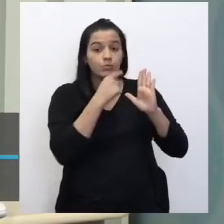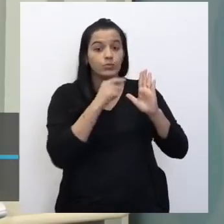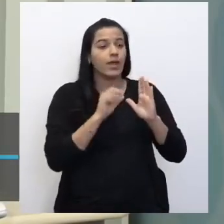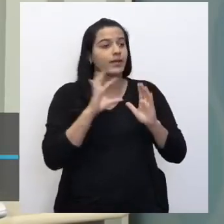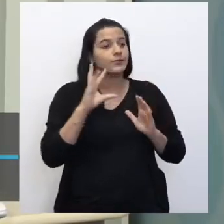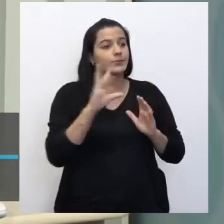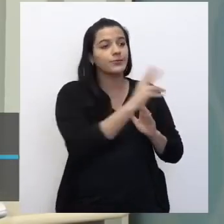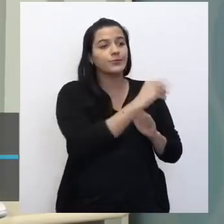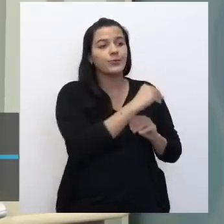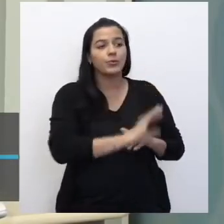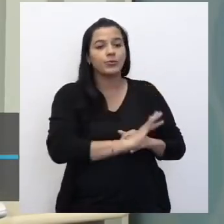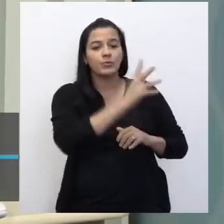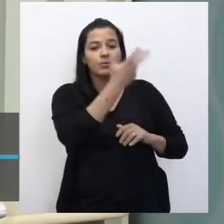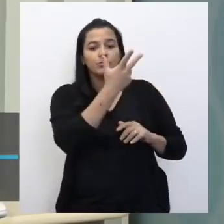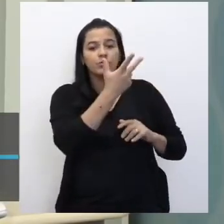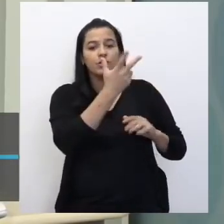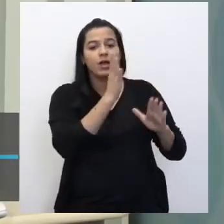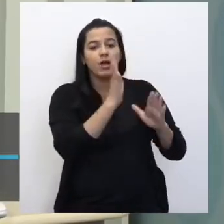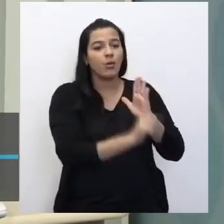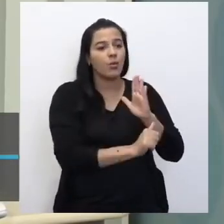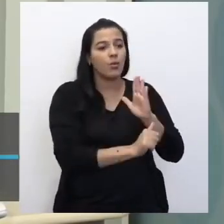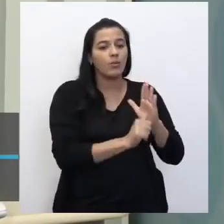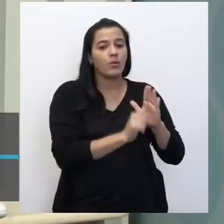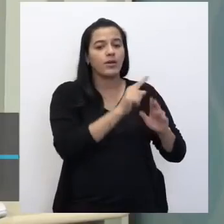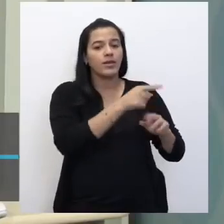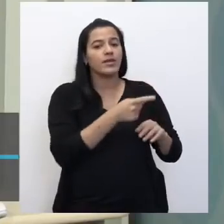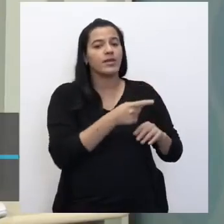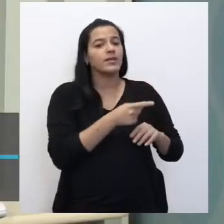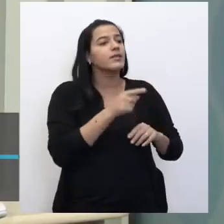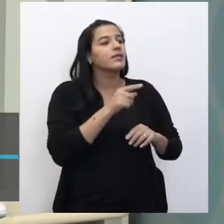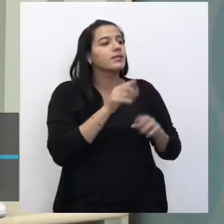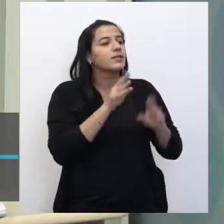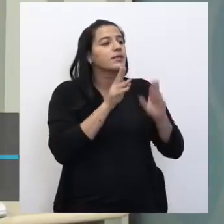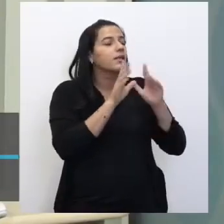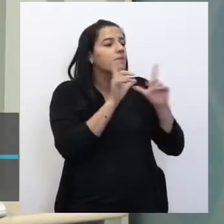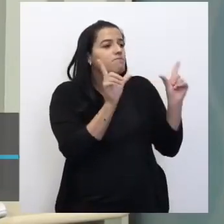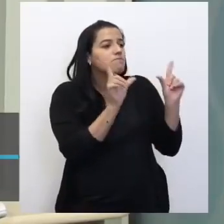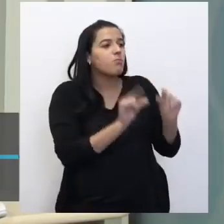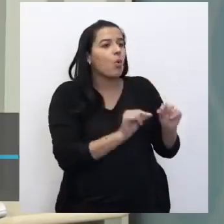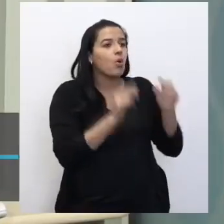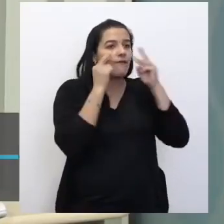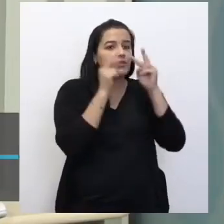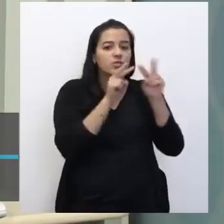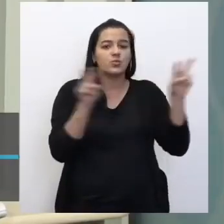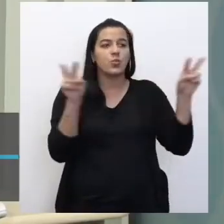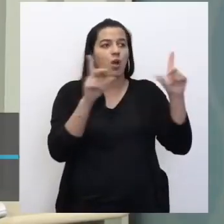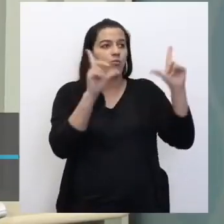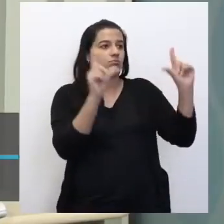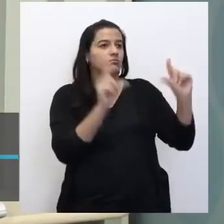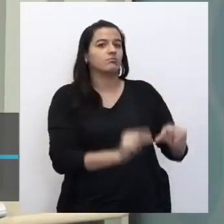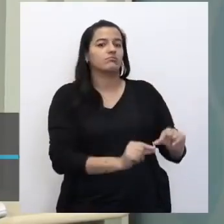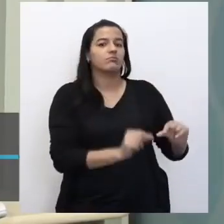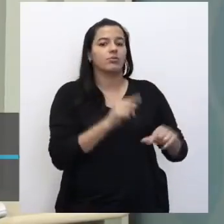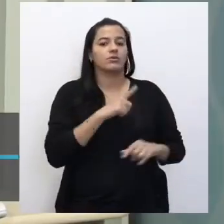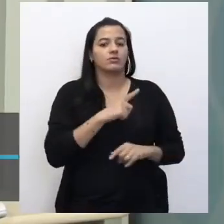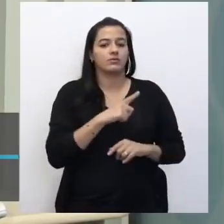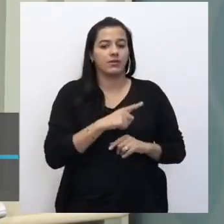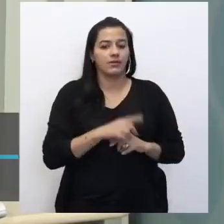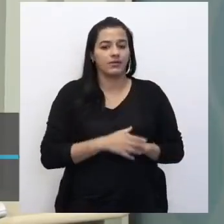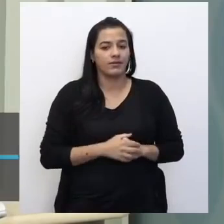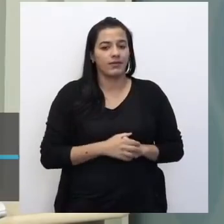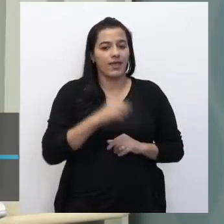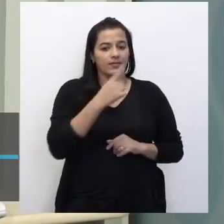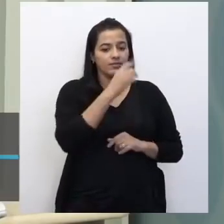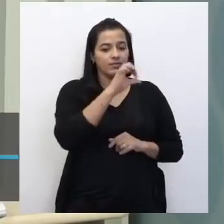todo criminoso tem pouca acuidade visual. Isso ele percebe a partir do estudo que ele faz com os